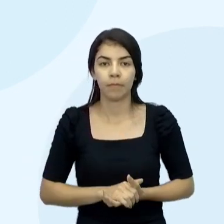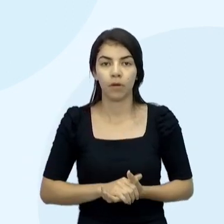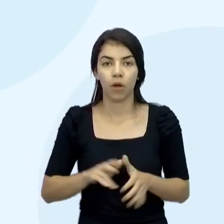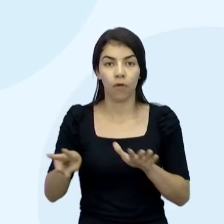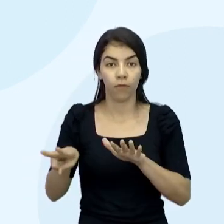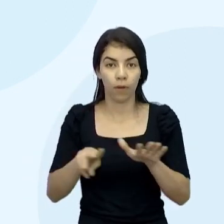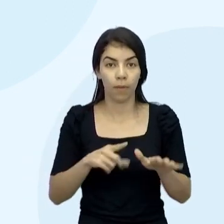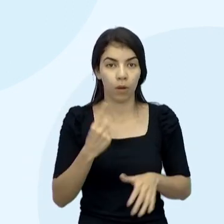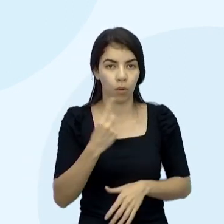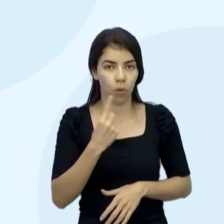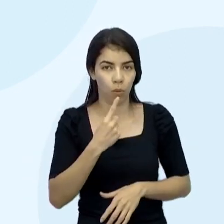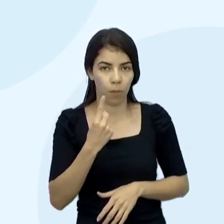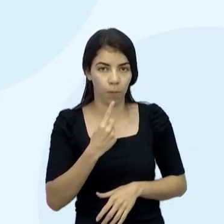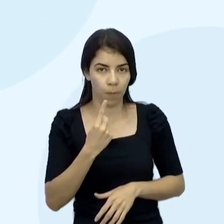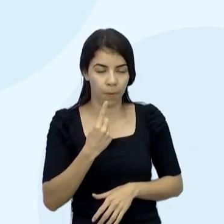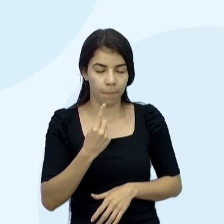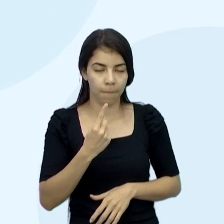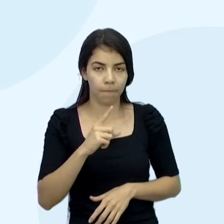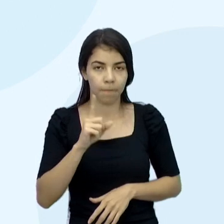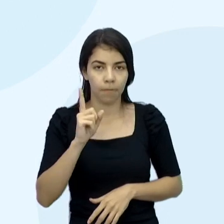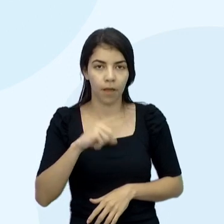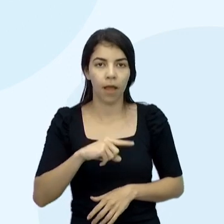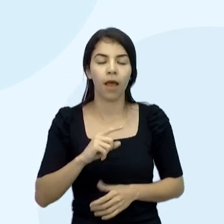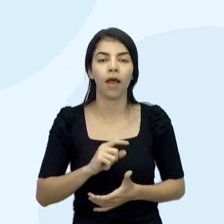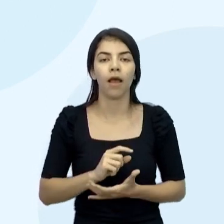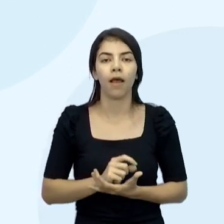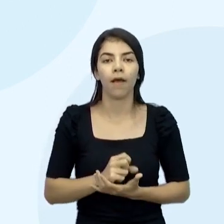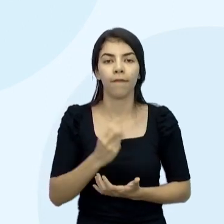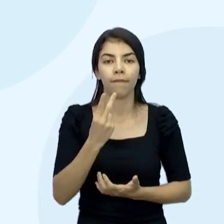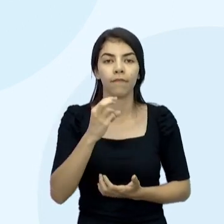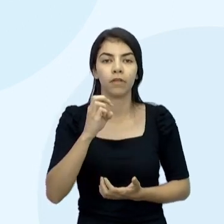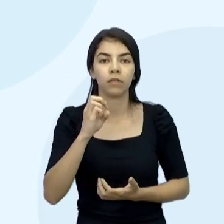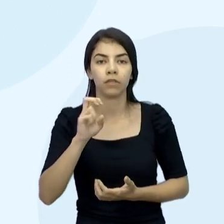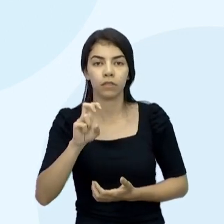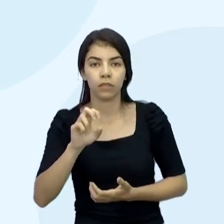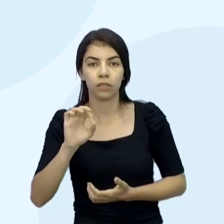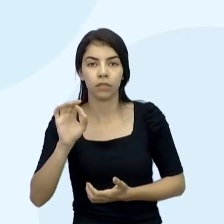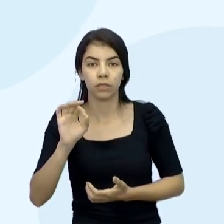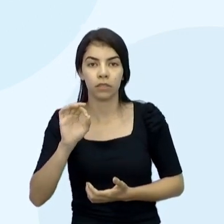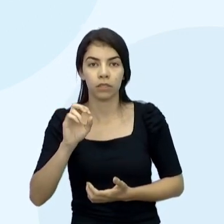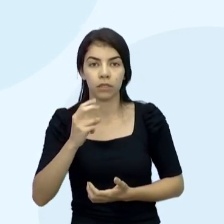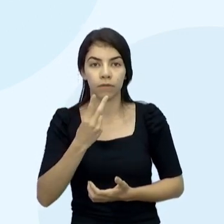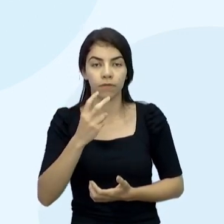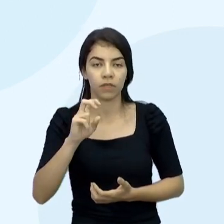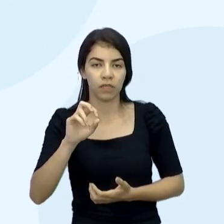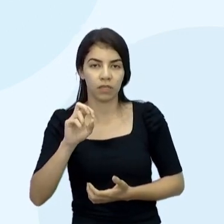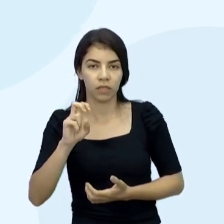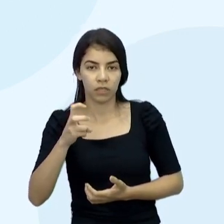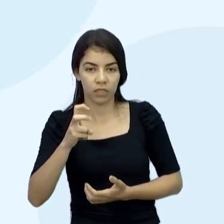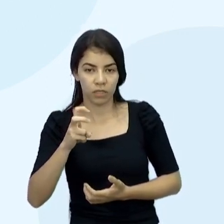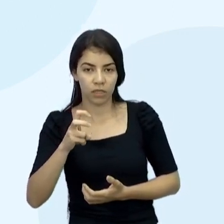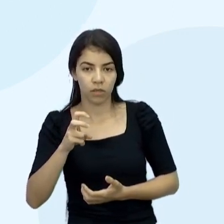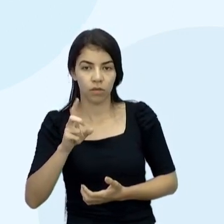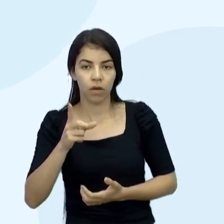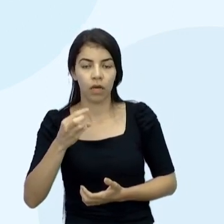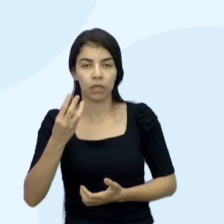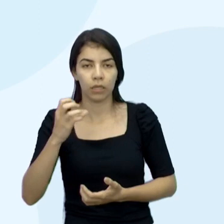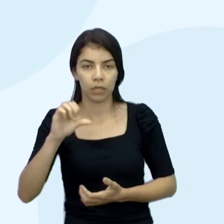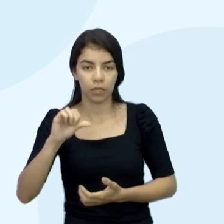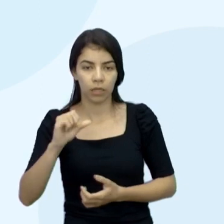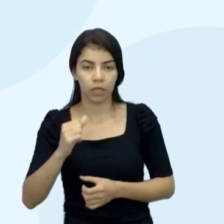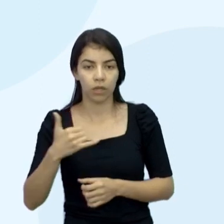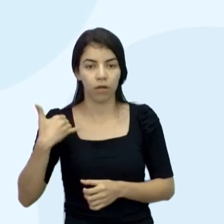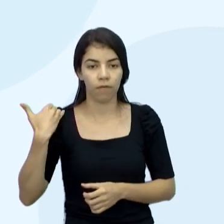semana, foi de adultos com 25 a 39 anos, ou seja, 31,5%. Seguida